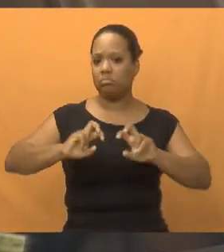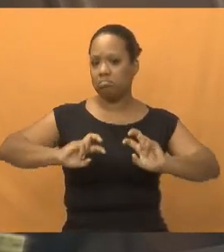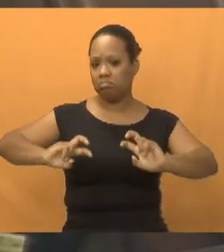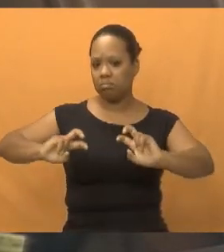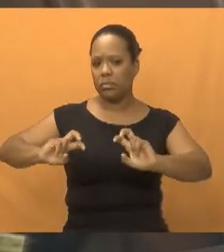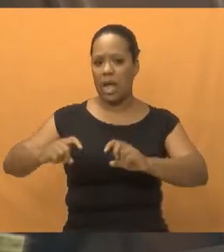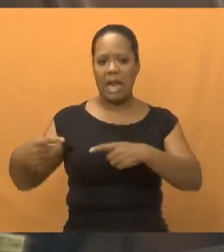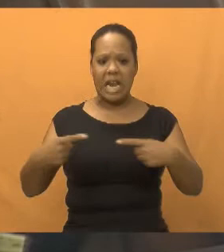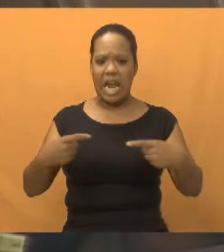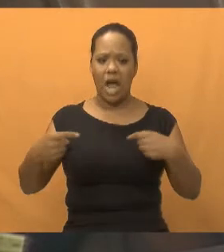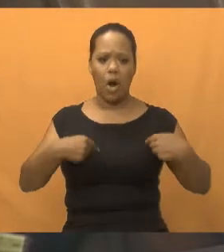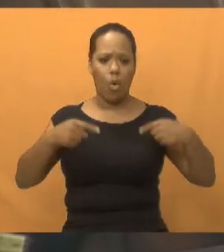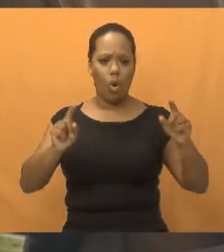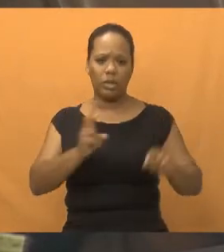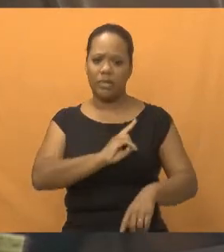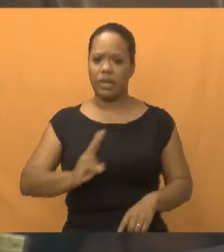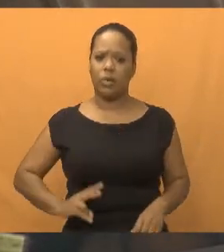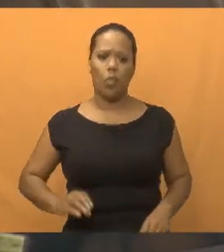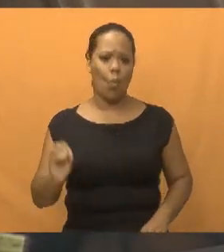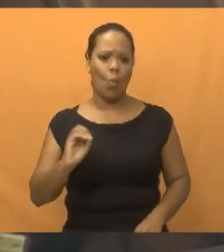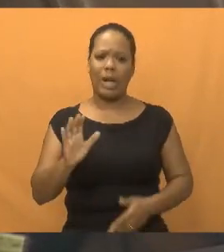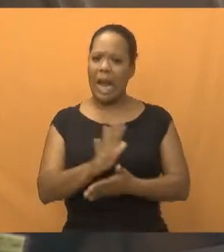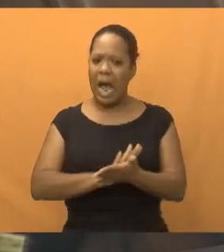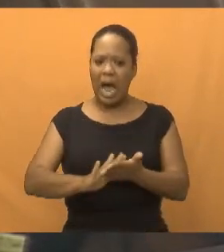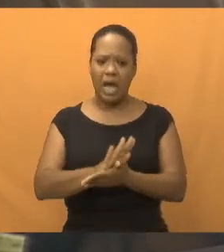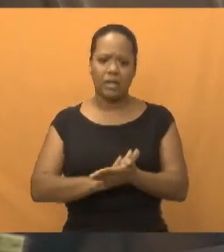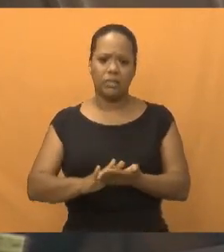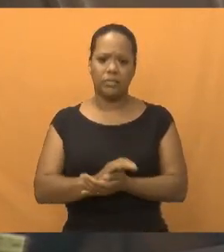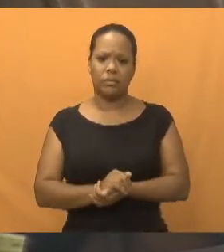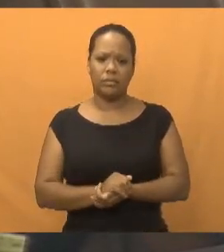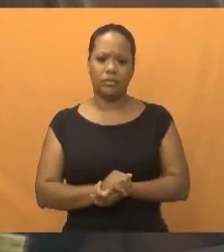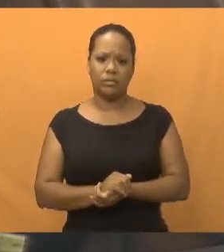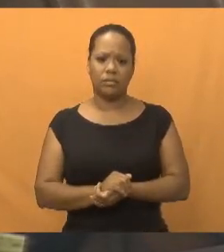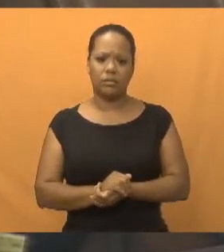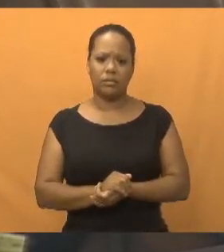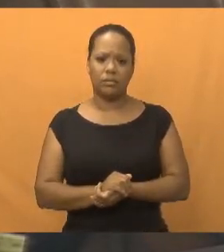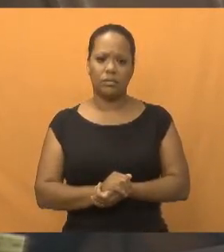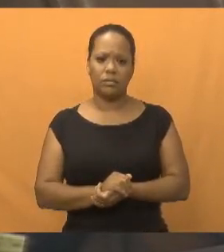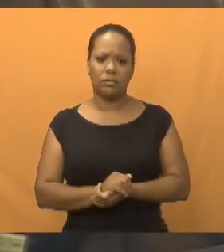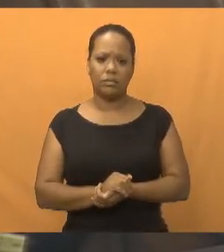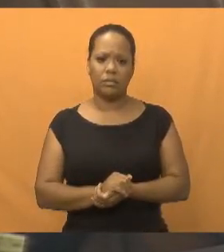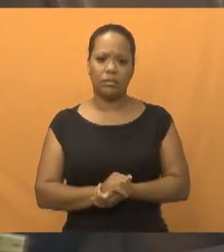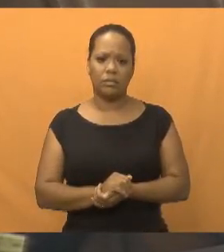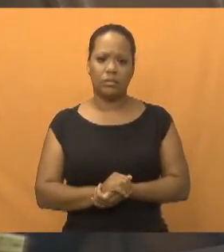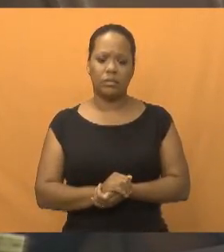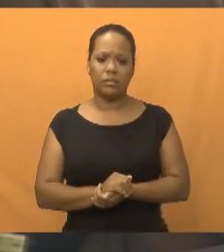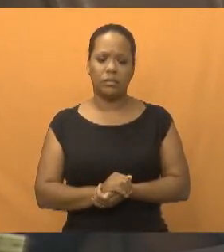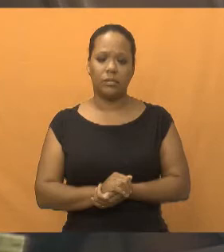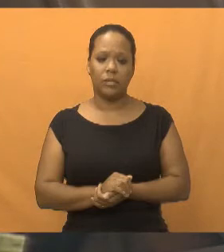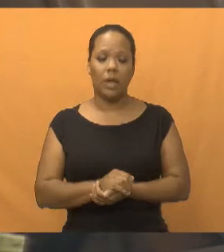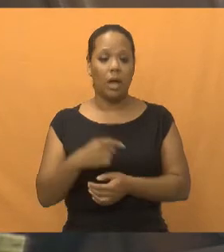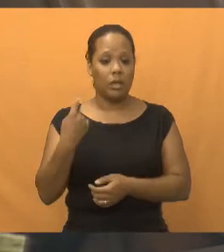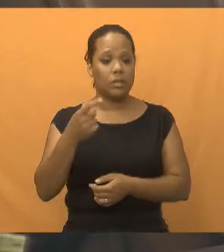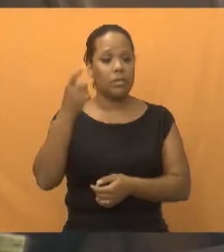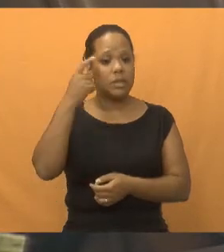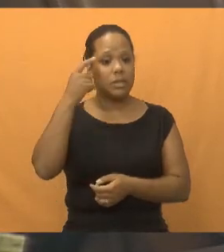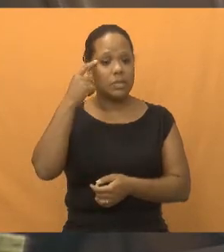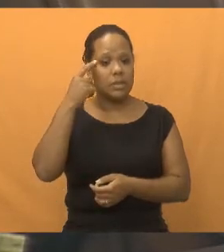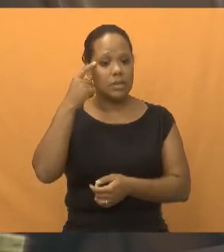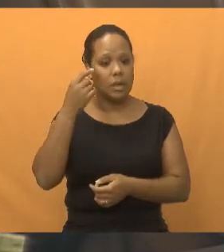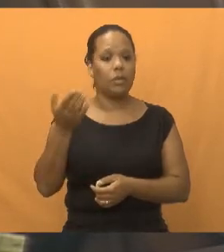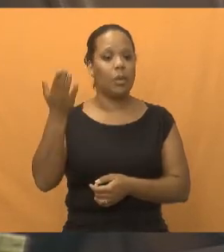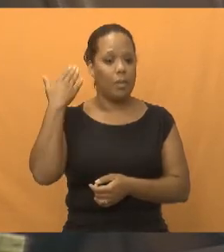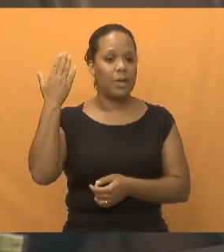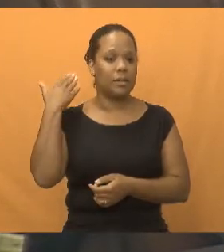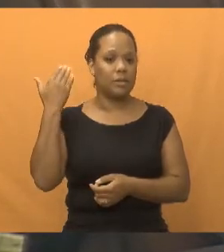trava guerra contra vereador nenhum, né? A gente só tem que, não pode esquecer a história, não pode esquecer o passado. Essas brigas não interessam